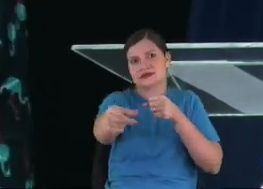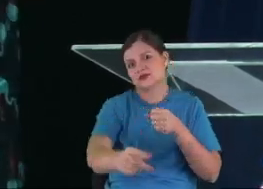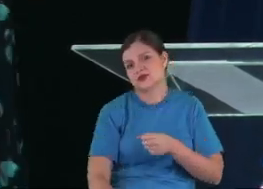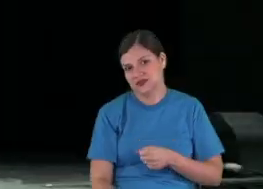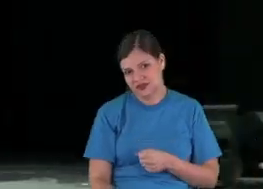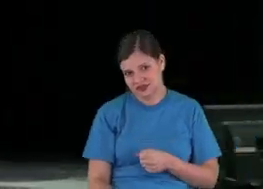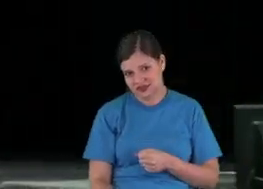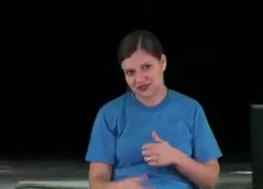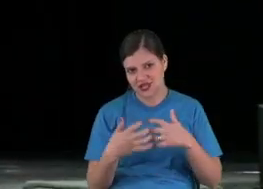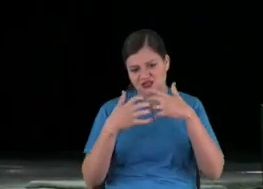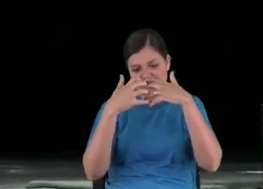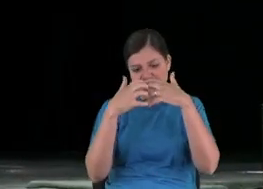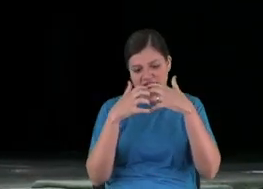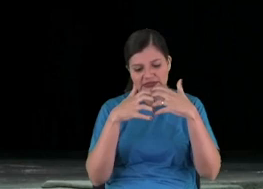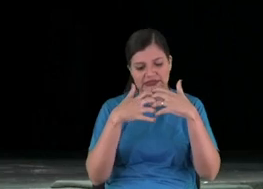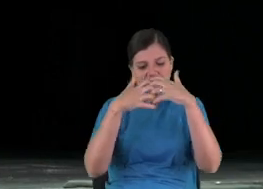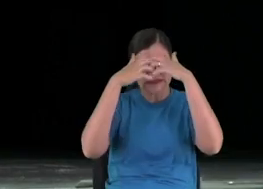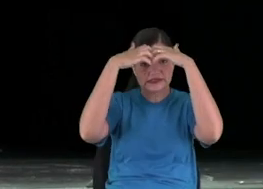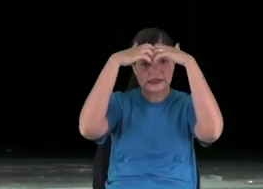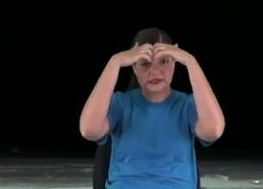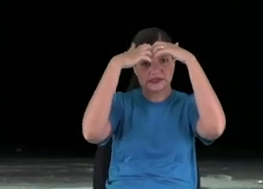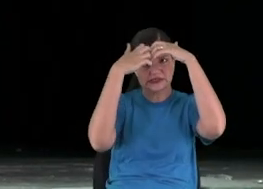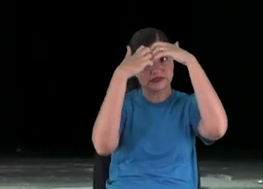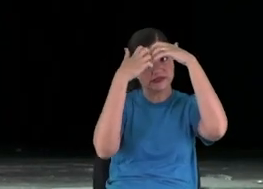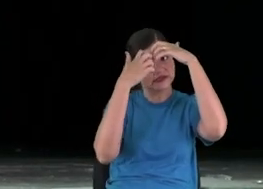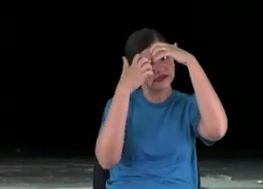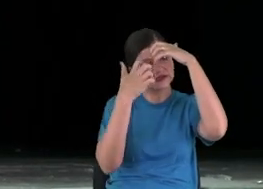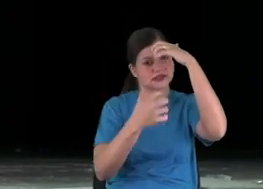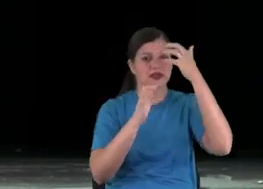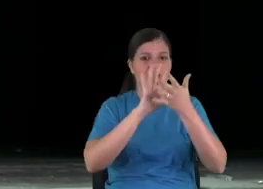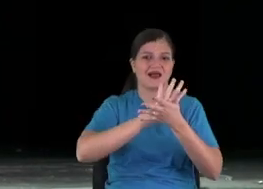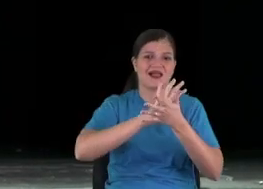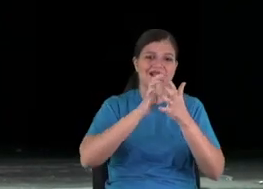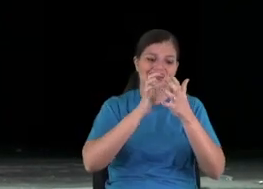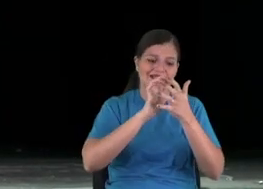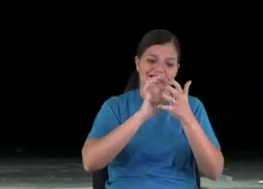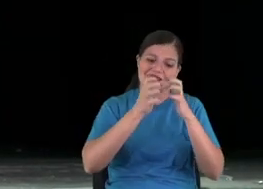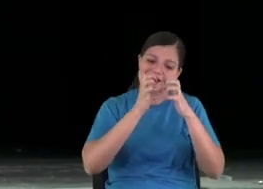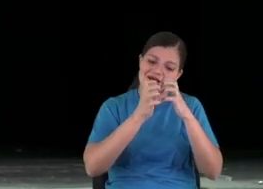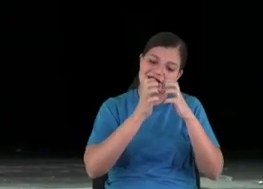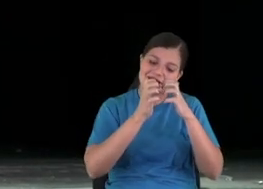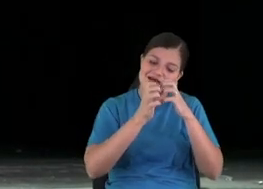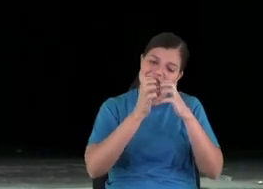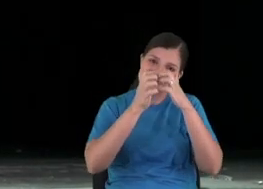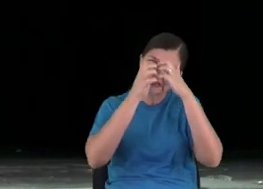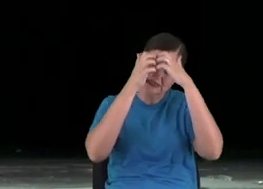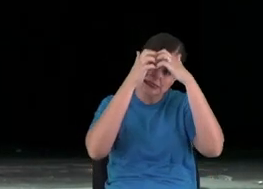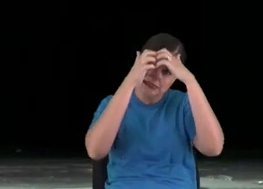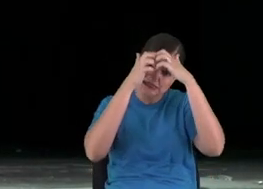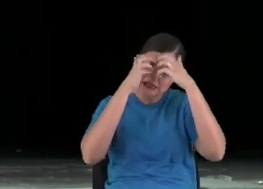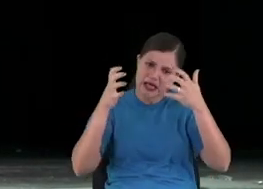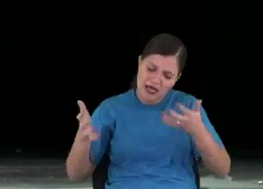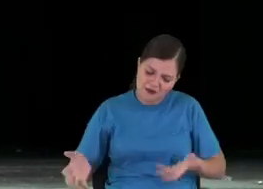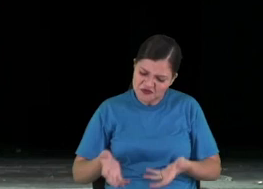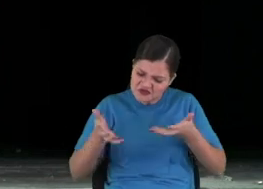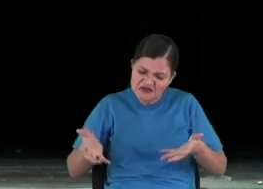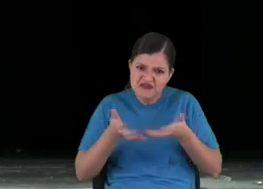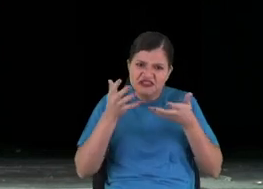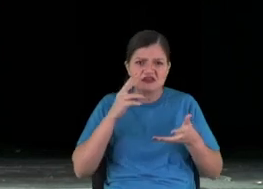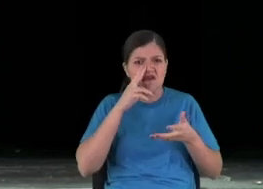Ele deforma certos neurônios que são ligados à parte de motivação, de garra.